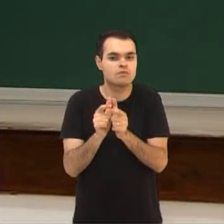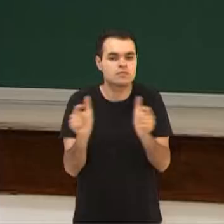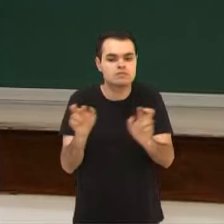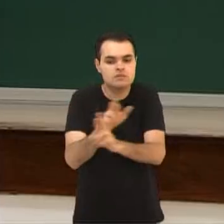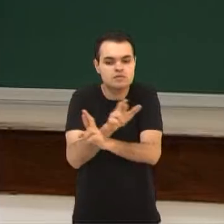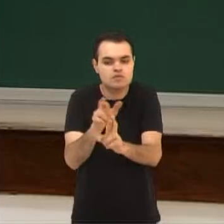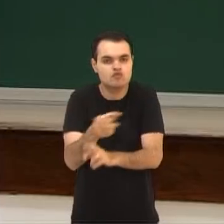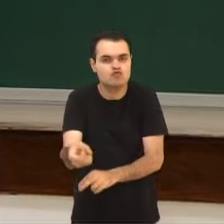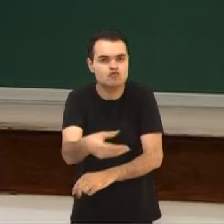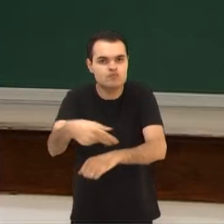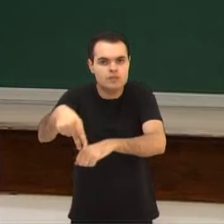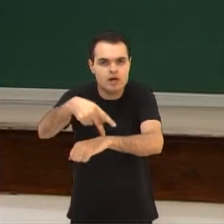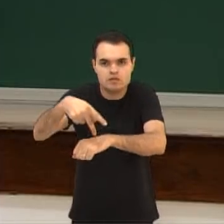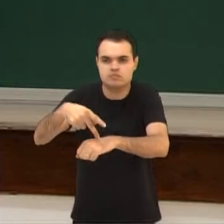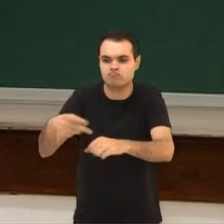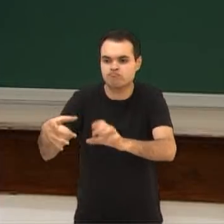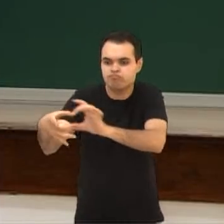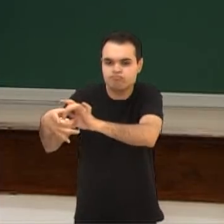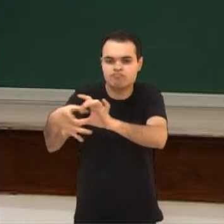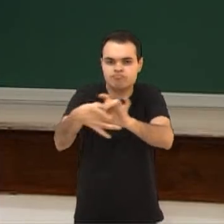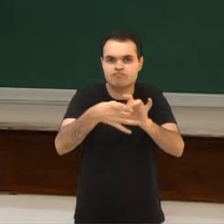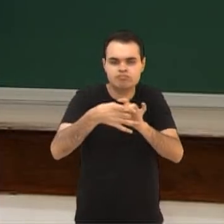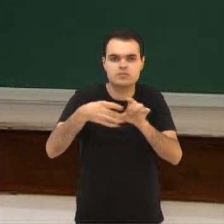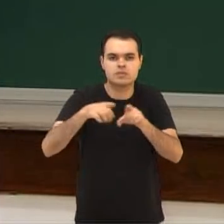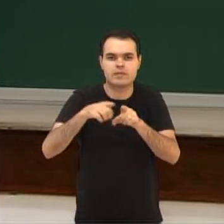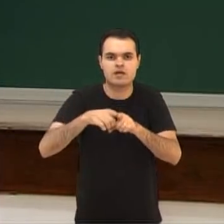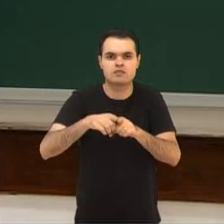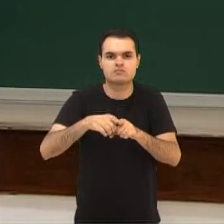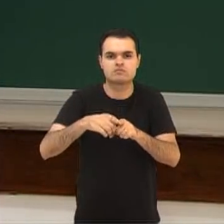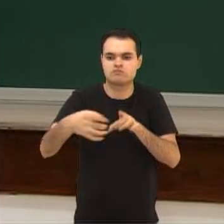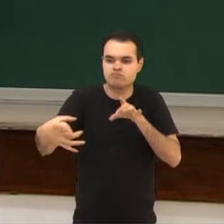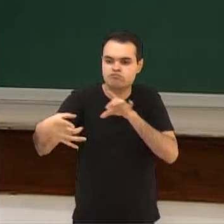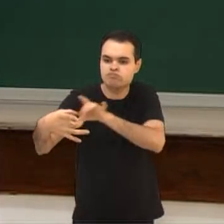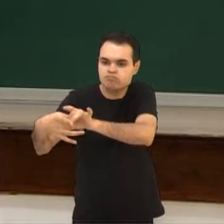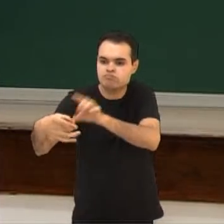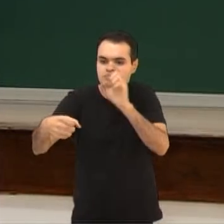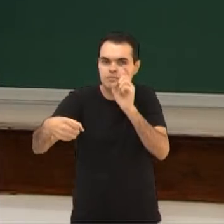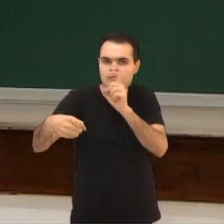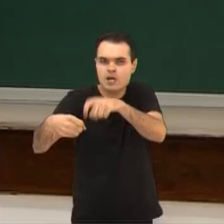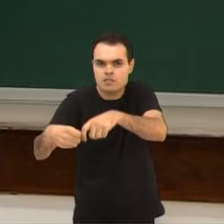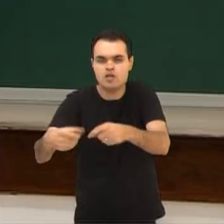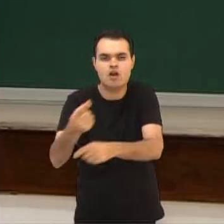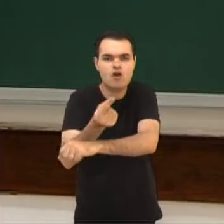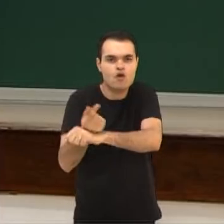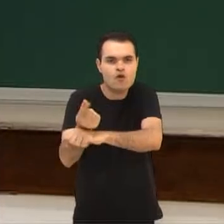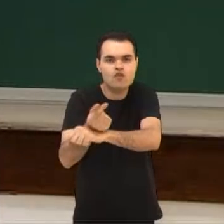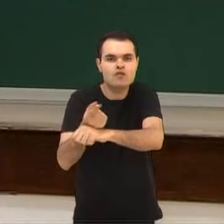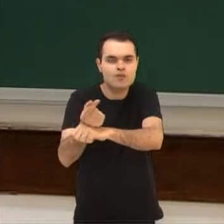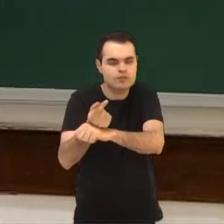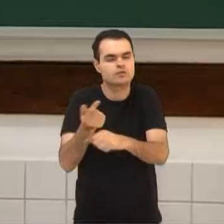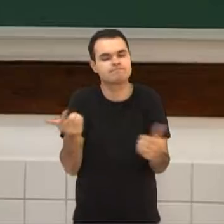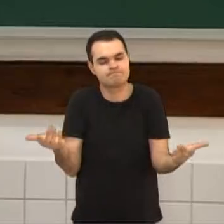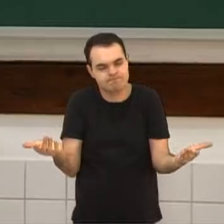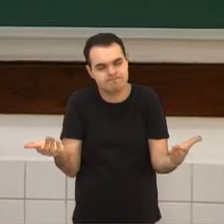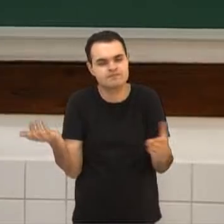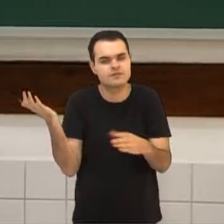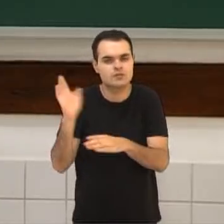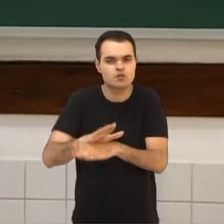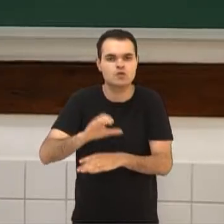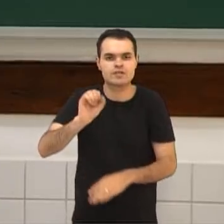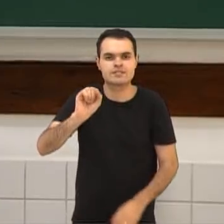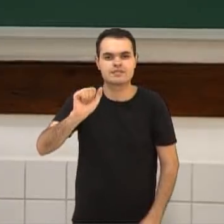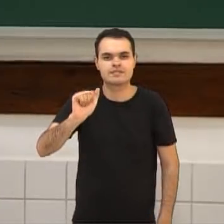com novos países, aumentou o número de parceiros econômicos. Isso contribuiu, claro, para os